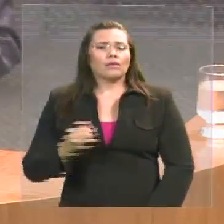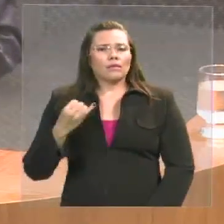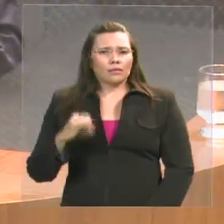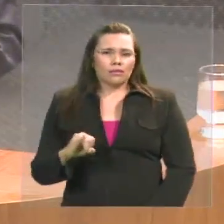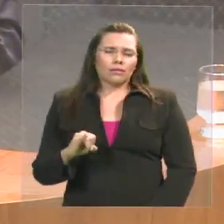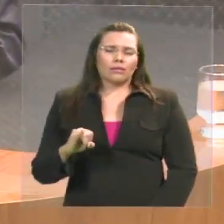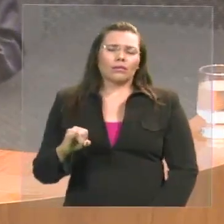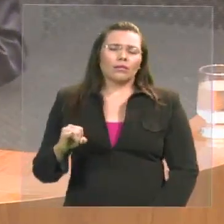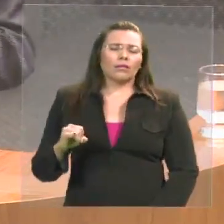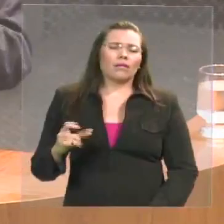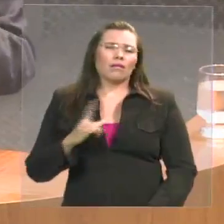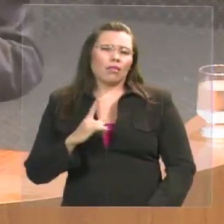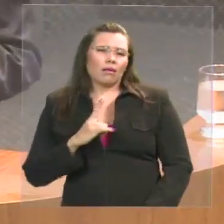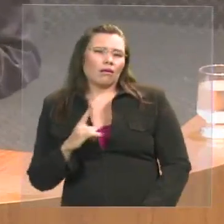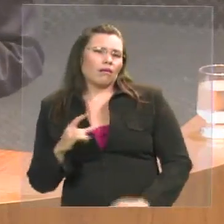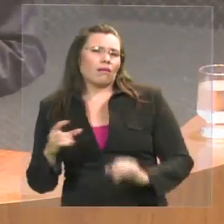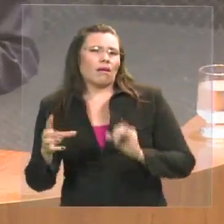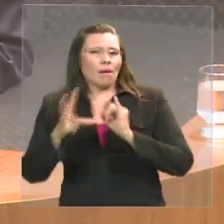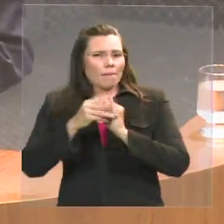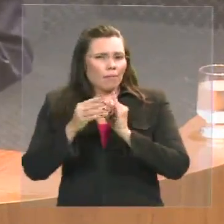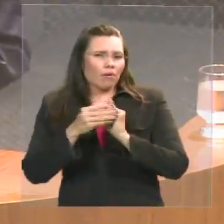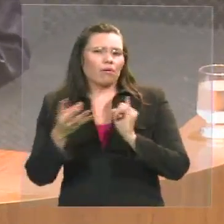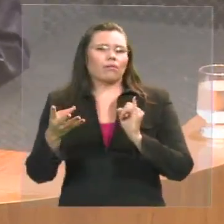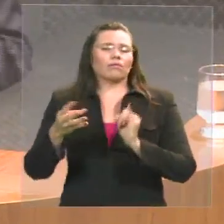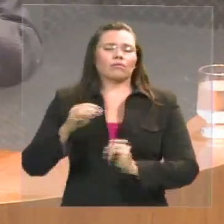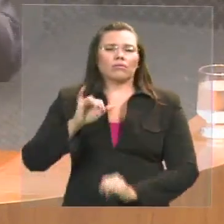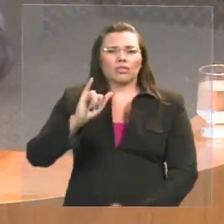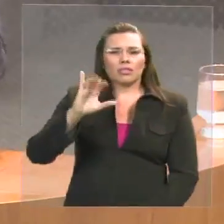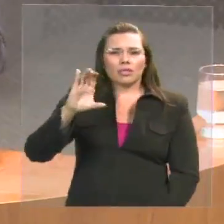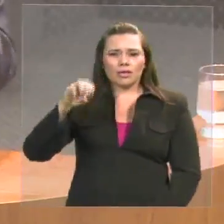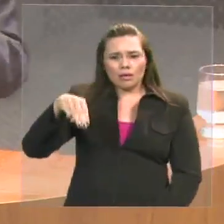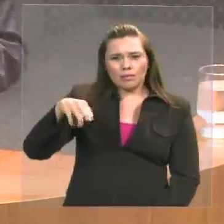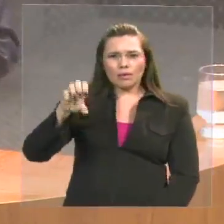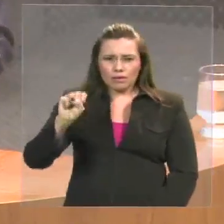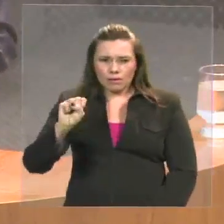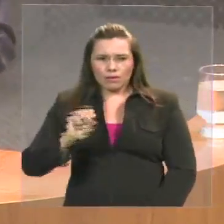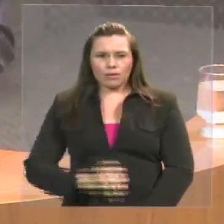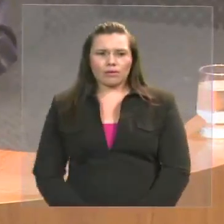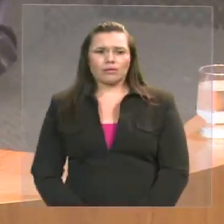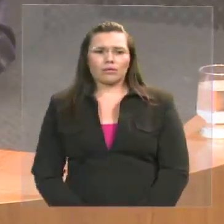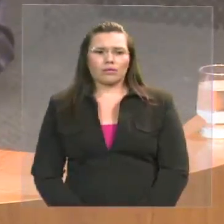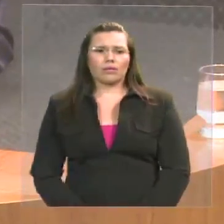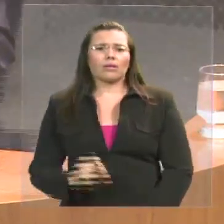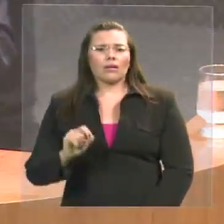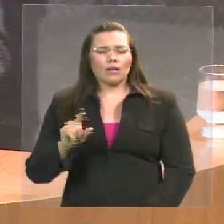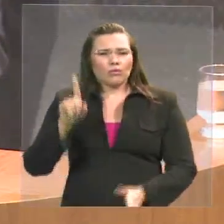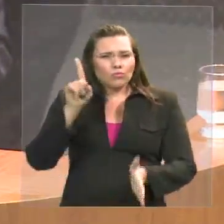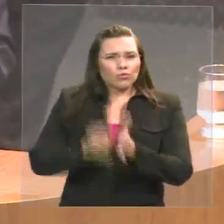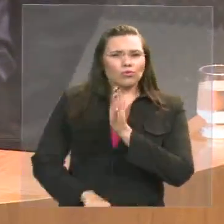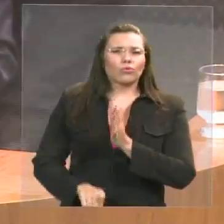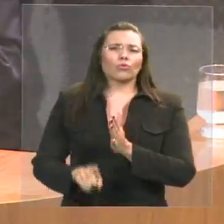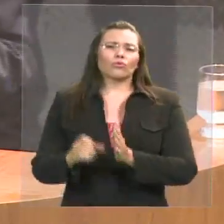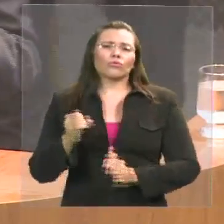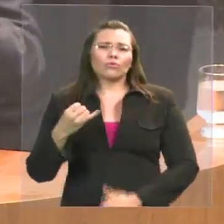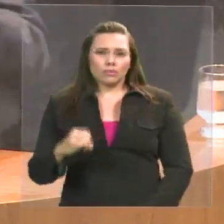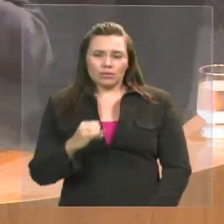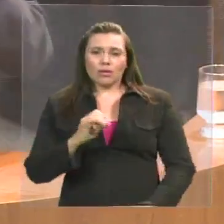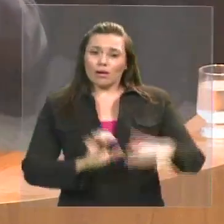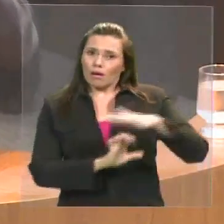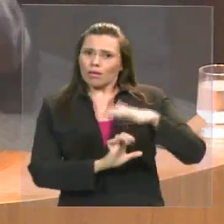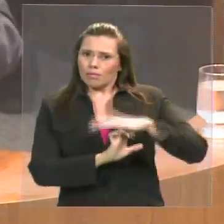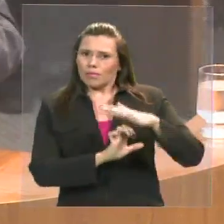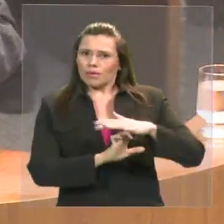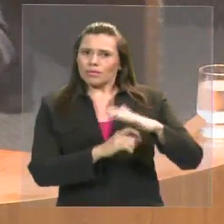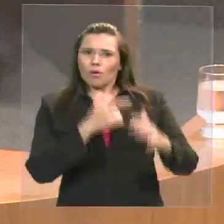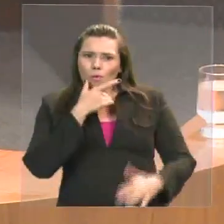ICMS desse empresário, R$500 de isenção, a cada posto com carteira assinada gerado no estado do Maranhão. Isso significa dizer o quê? Que nós vamos ter